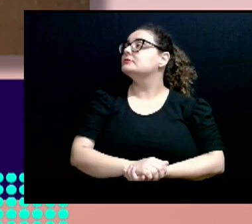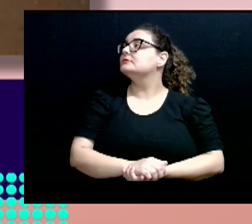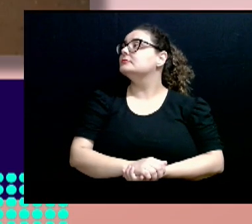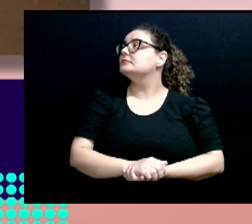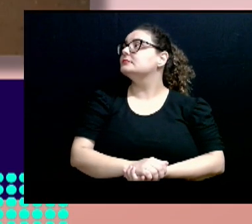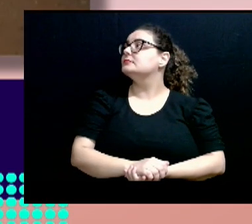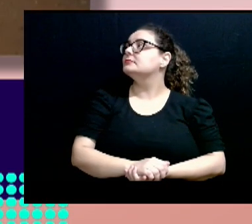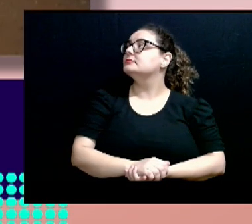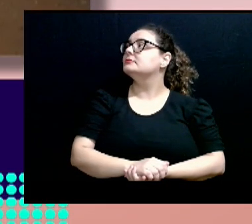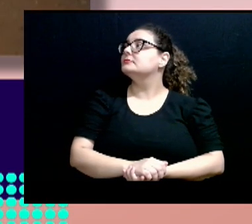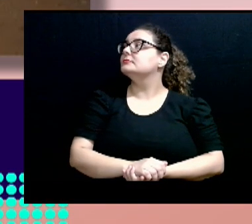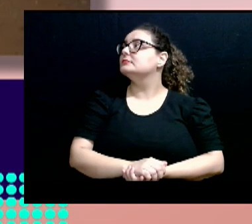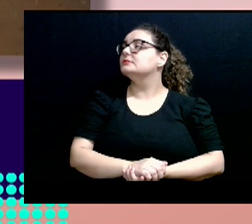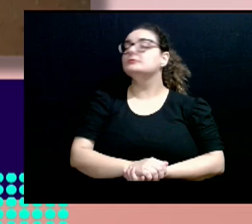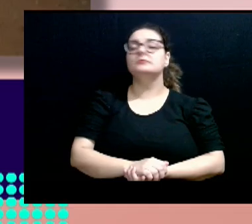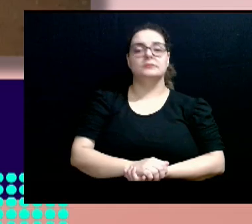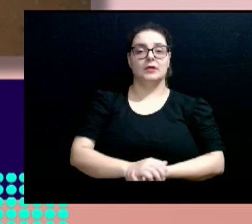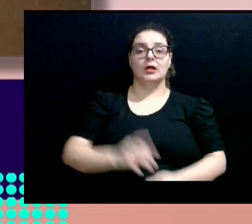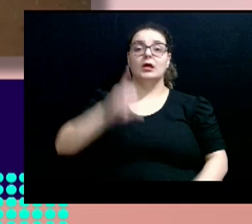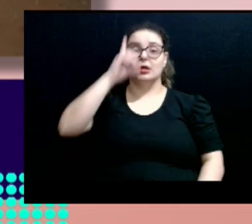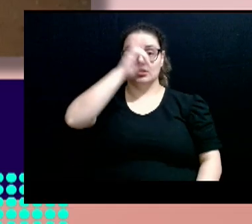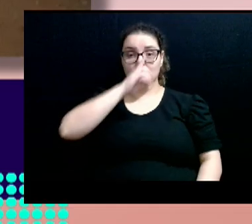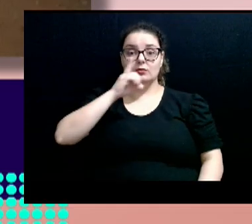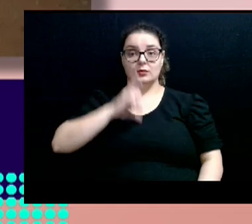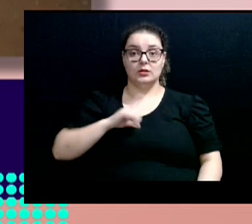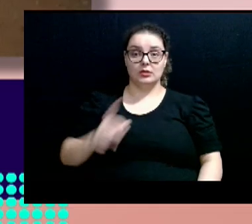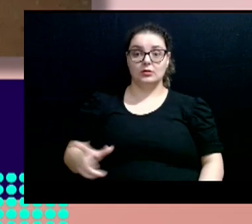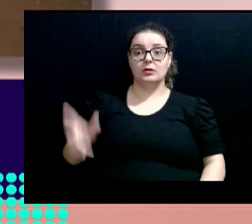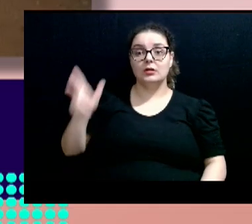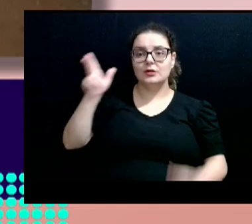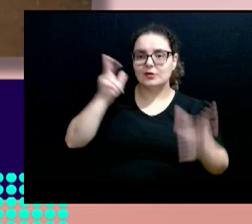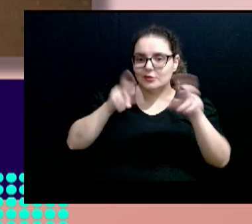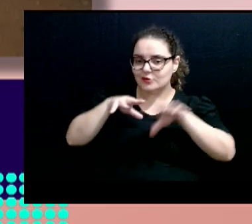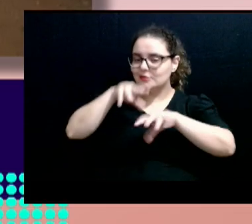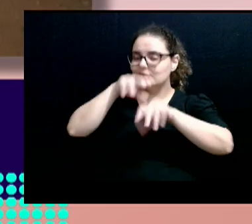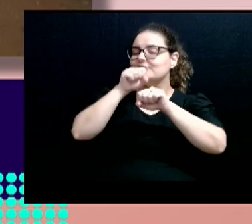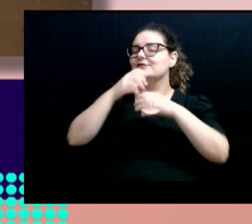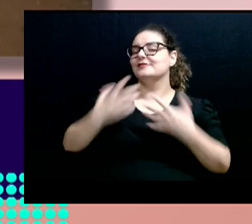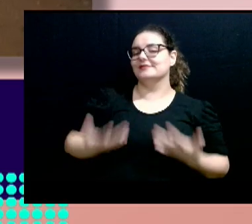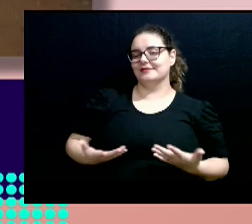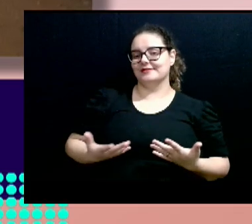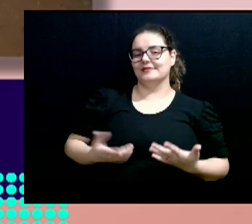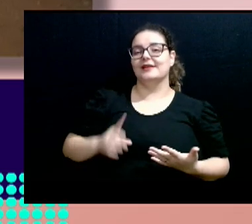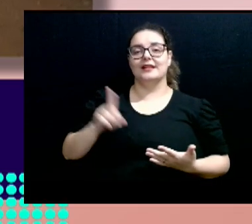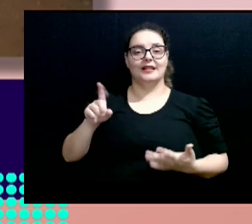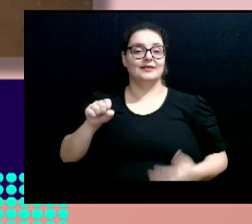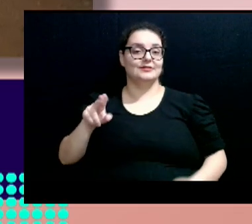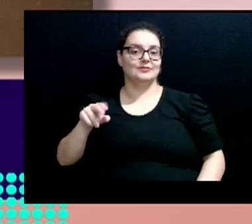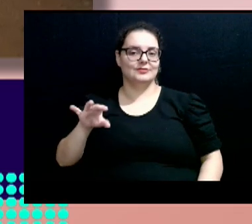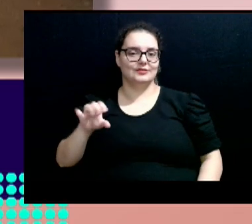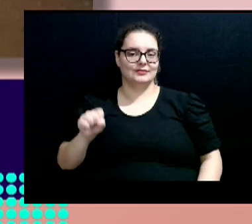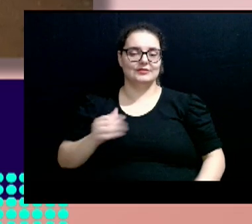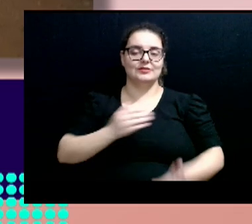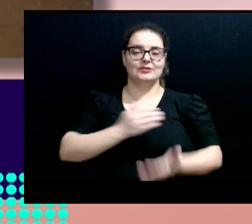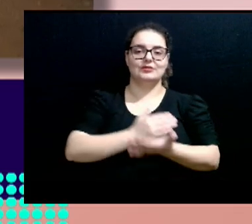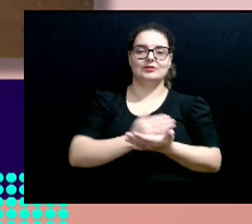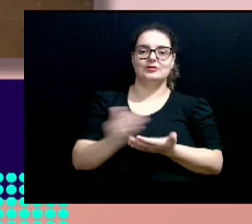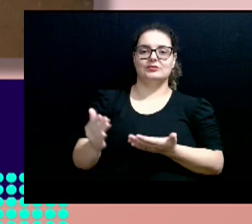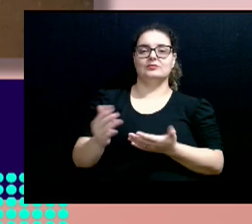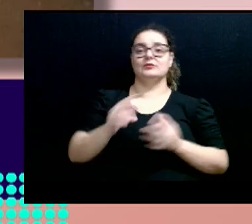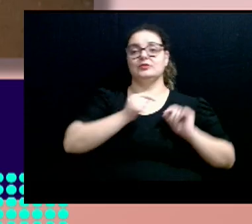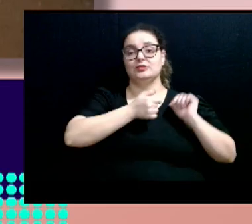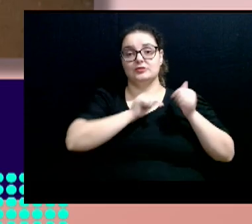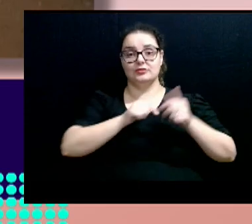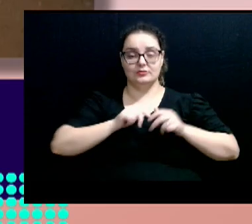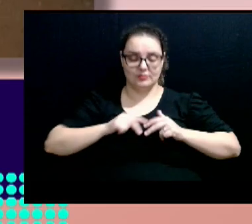E no domingo tem Escuta o Cheiro, no Espaço em Souzas, que começa com a tradicional roda de samba na